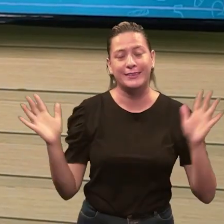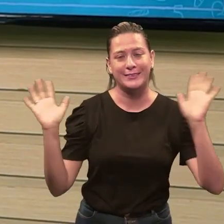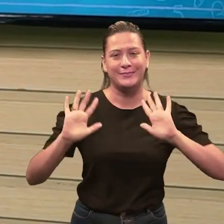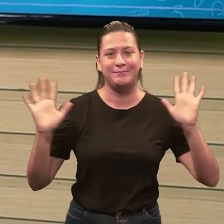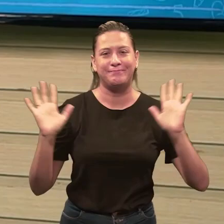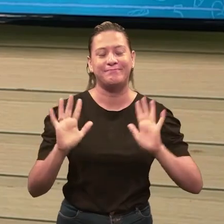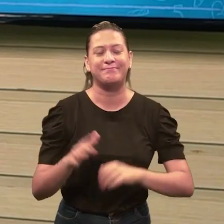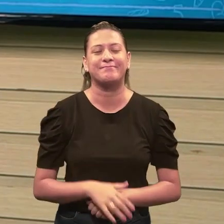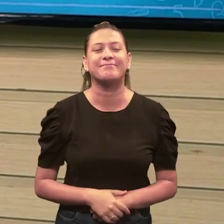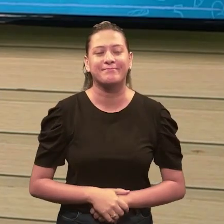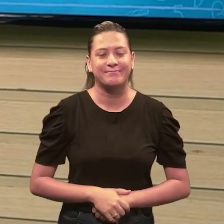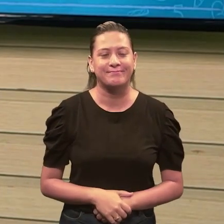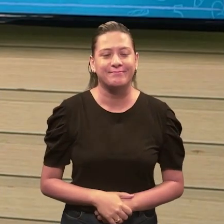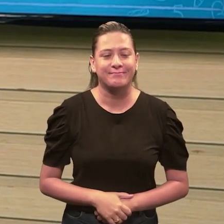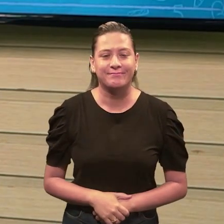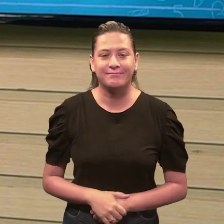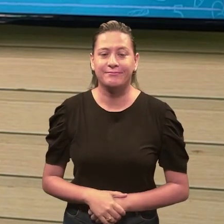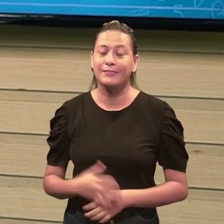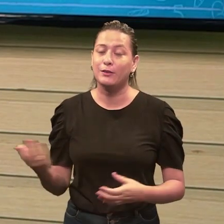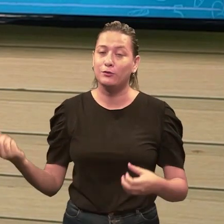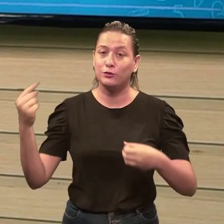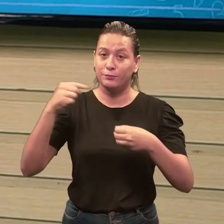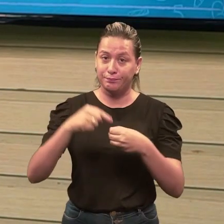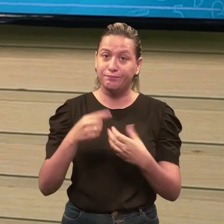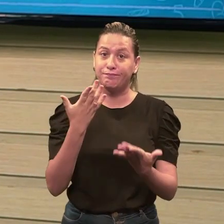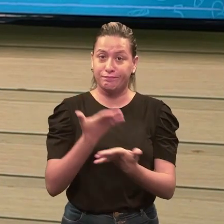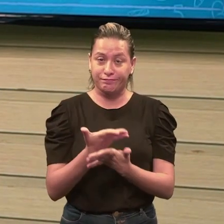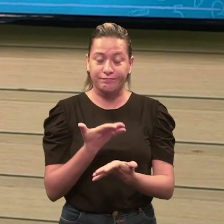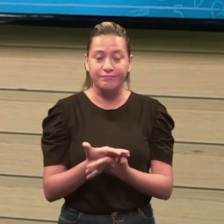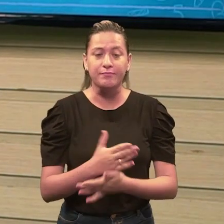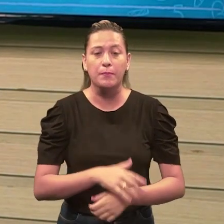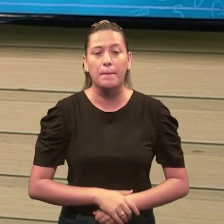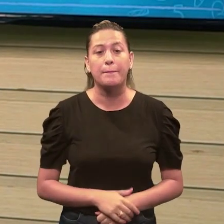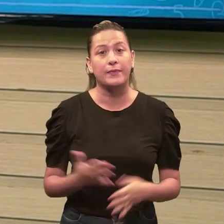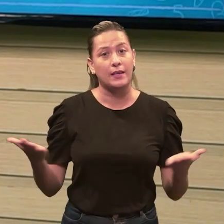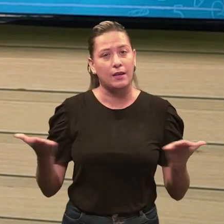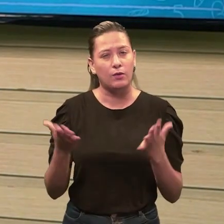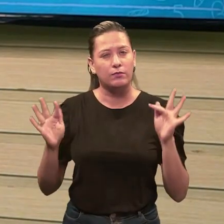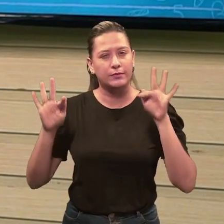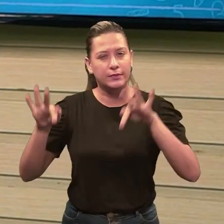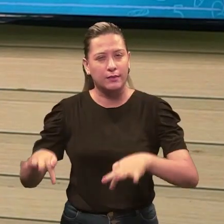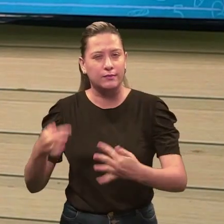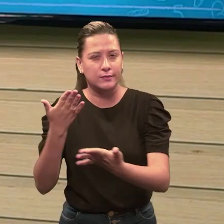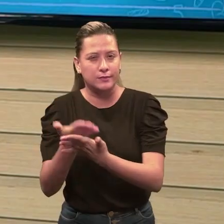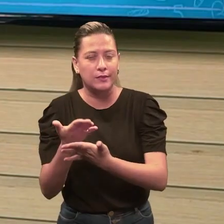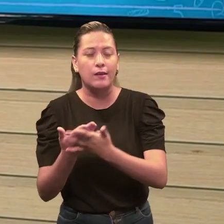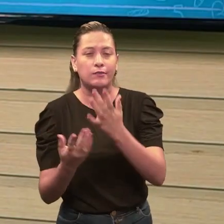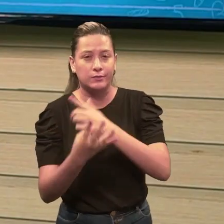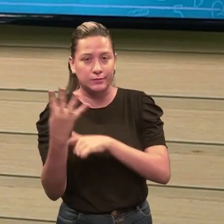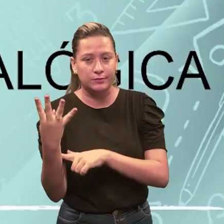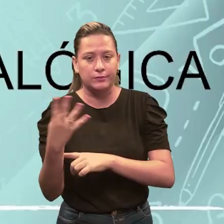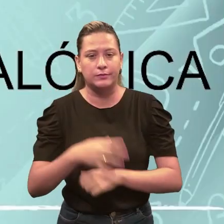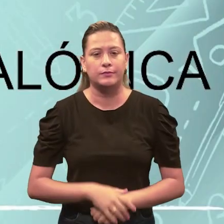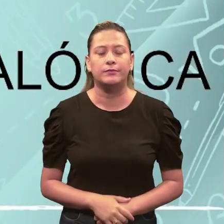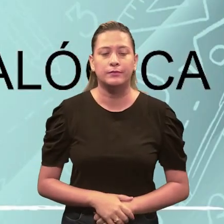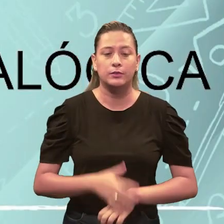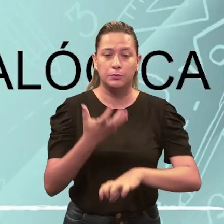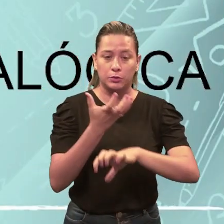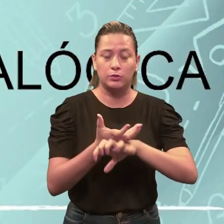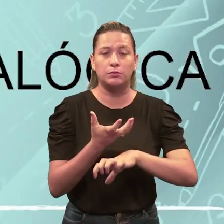Olá, queridos alunos. De volta novamente, agora finalizando a nossa quarta aula, né, sobre a